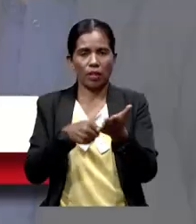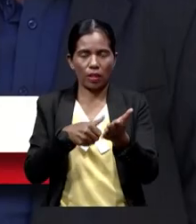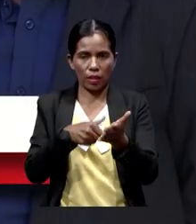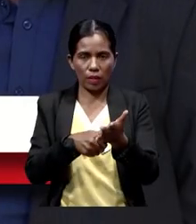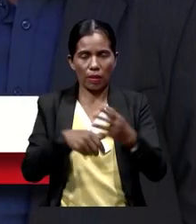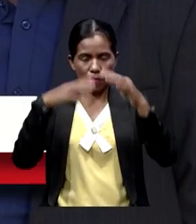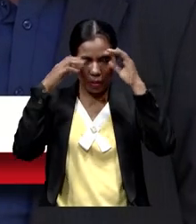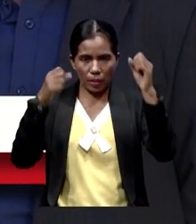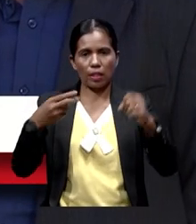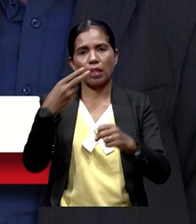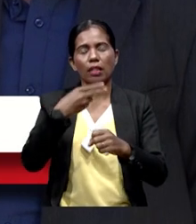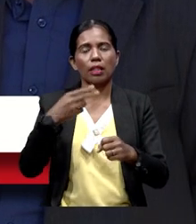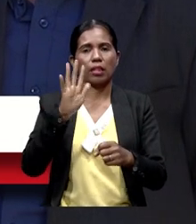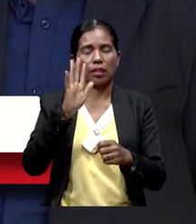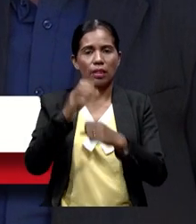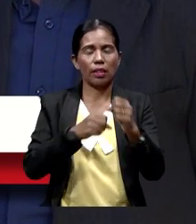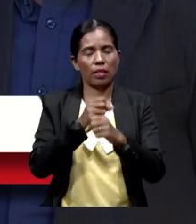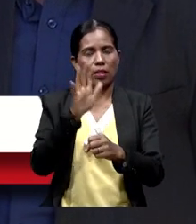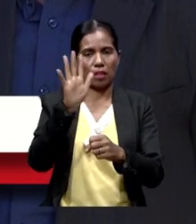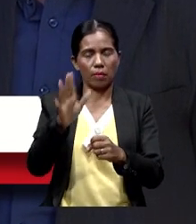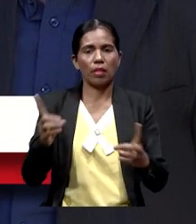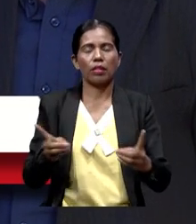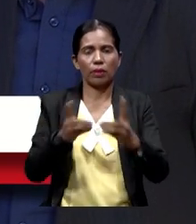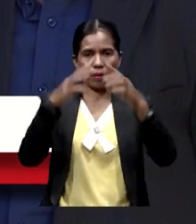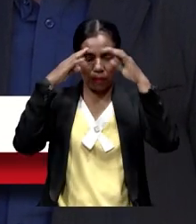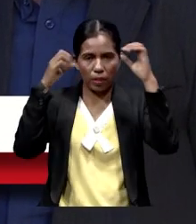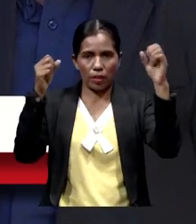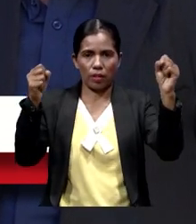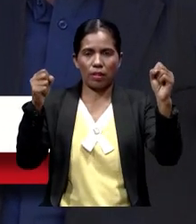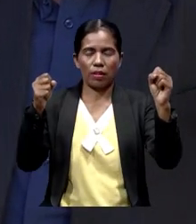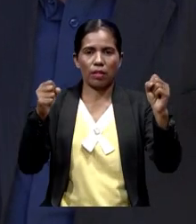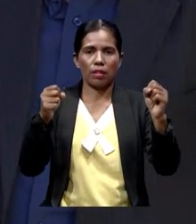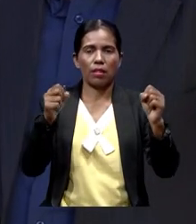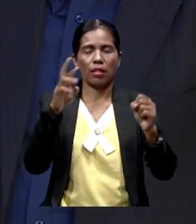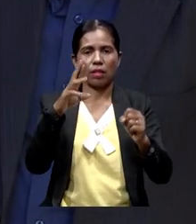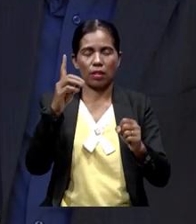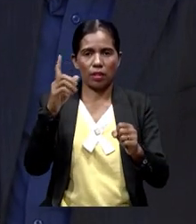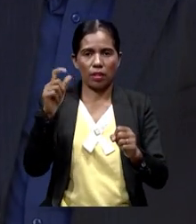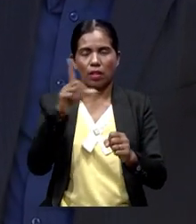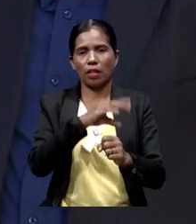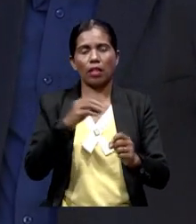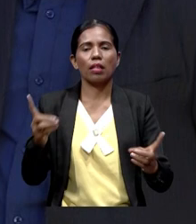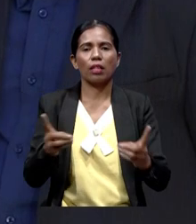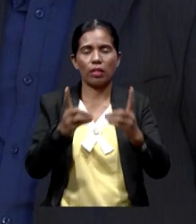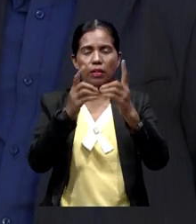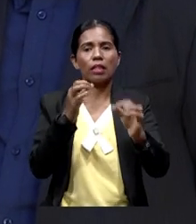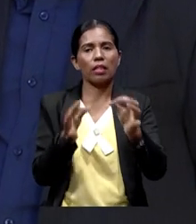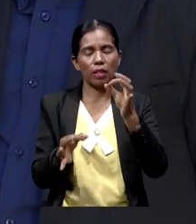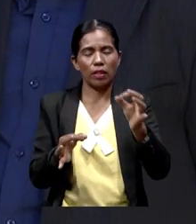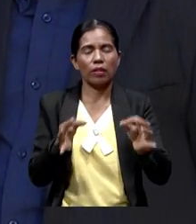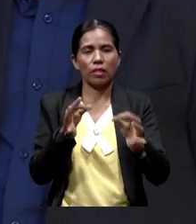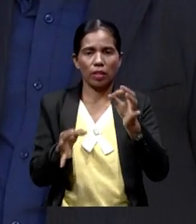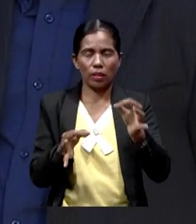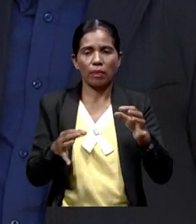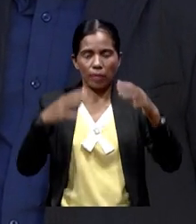República. Quinto aniversário Gemen, né? Mas a Sua Excelência, Sr. Presidente da República, atuante convite para o Sr. Presidente Carico, Sr. Presidente até pela